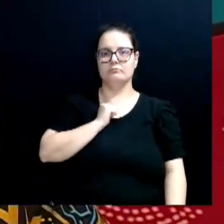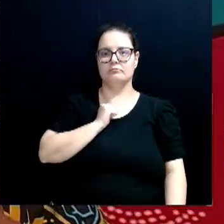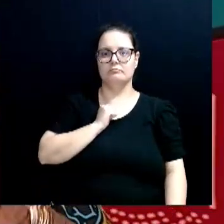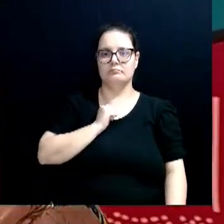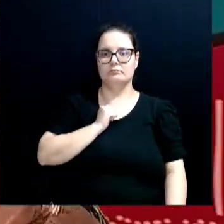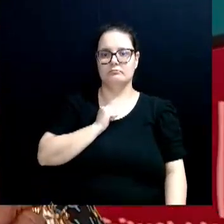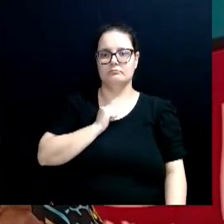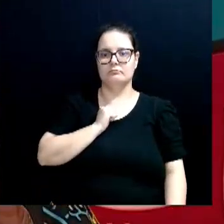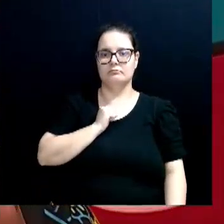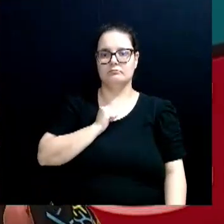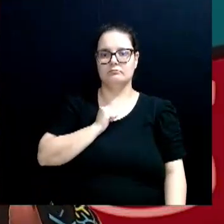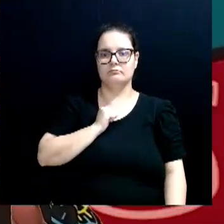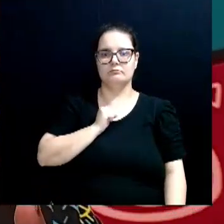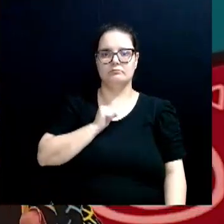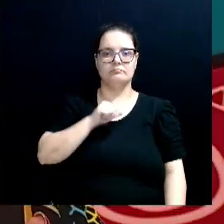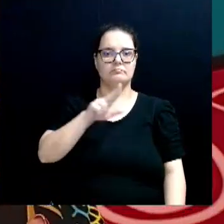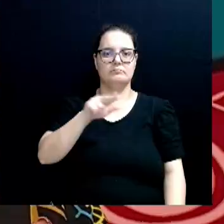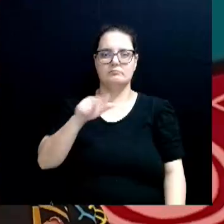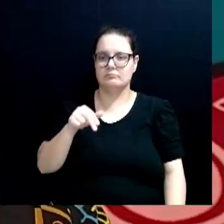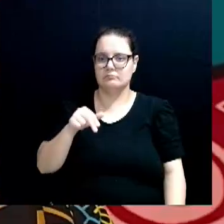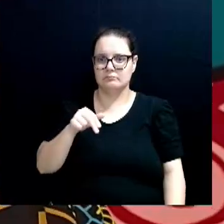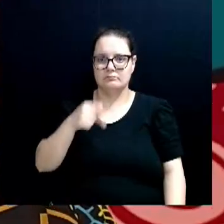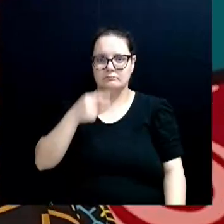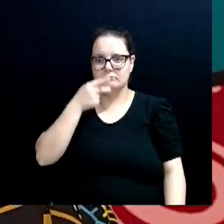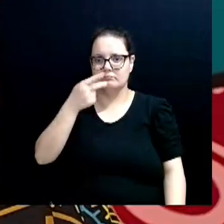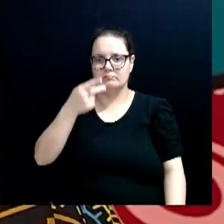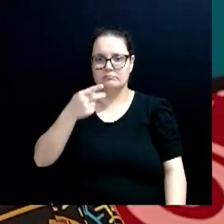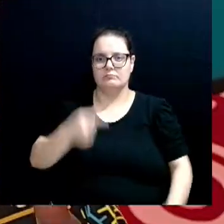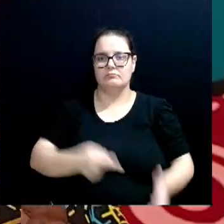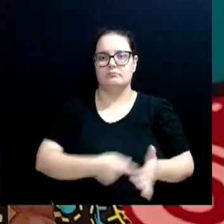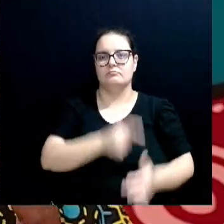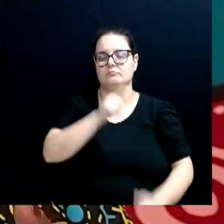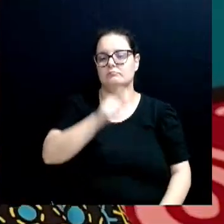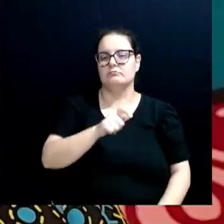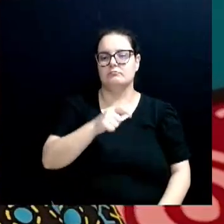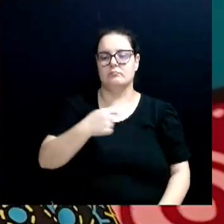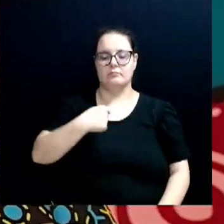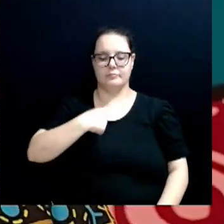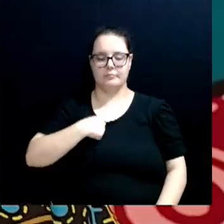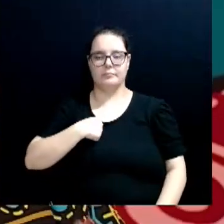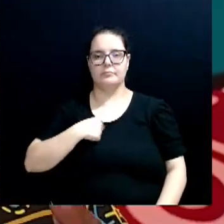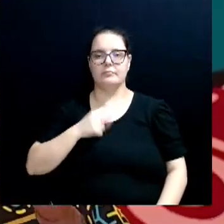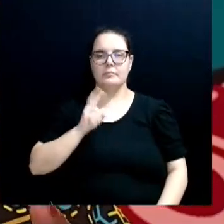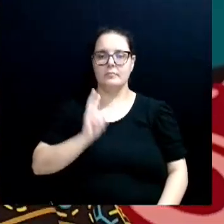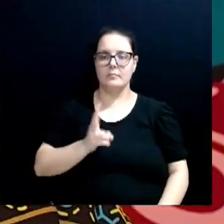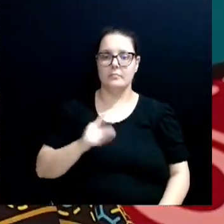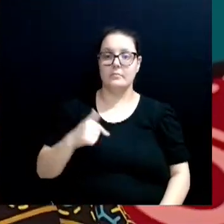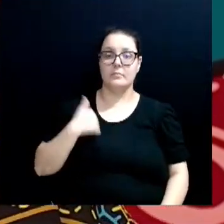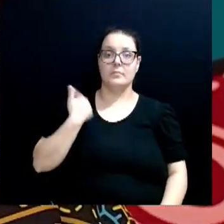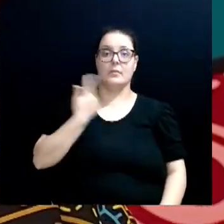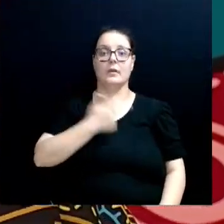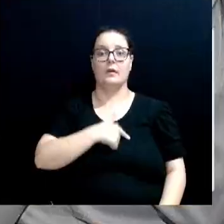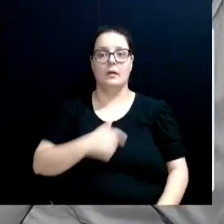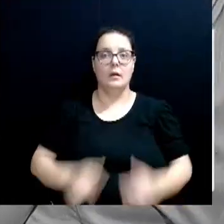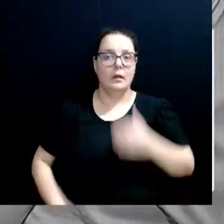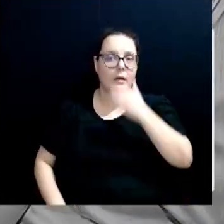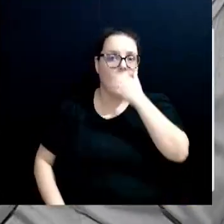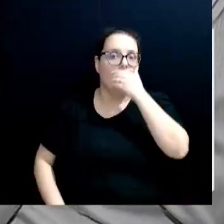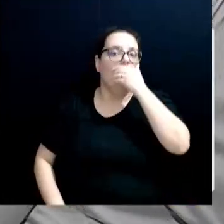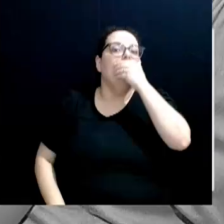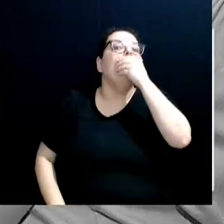Eu nunca falo na primeira pessoa, é sempre nós, porque a nossa ação é